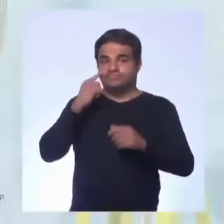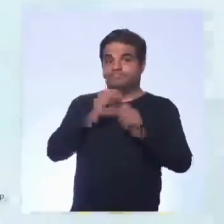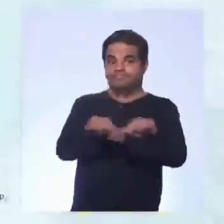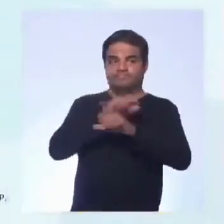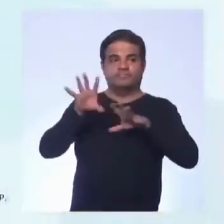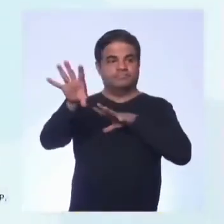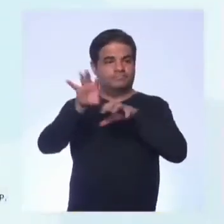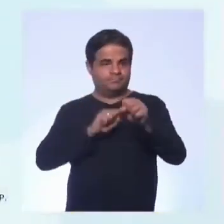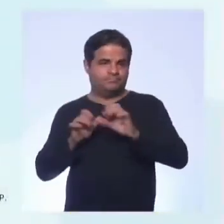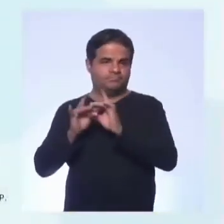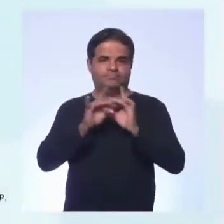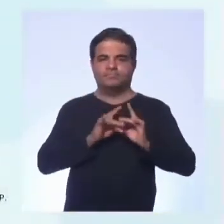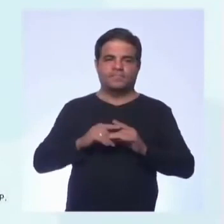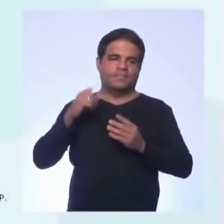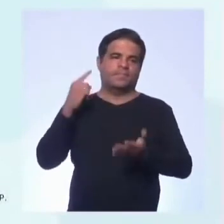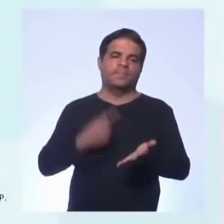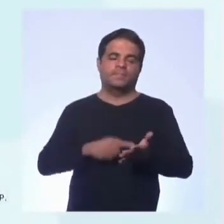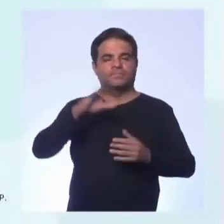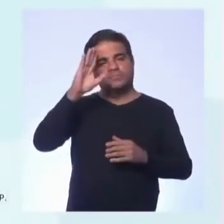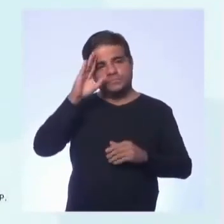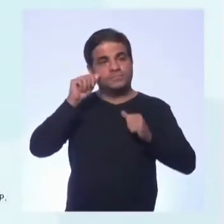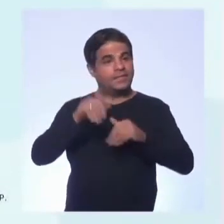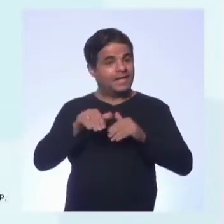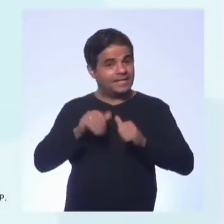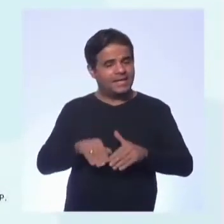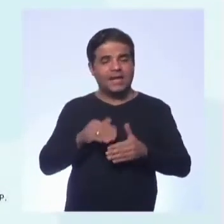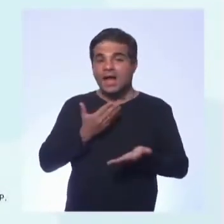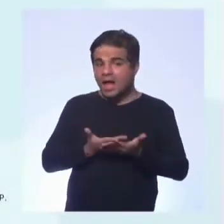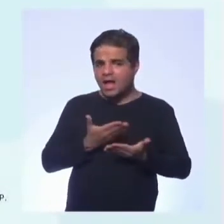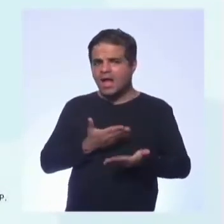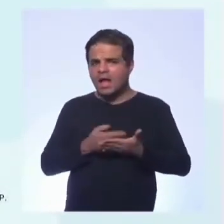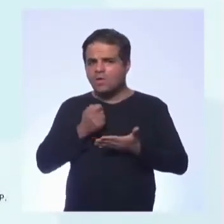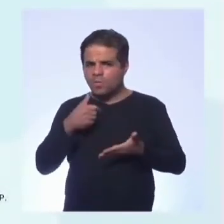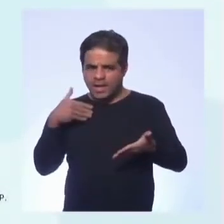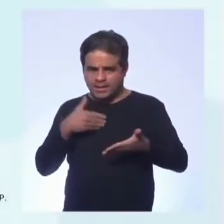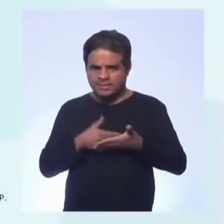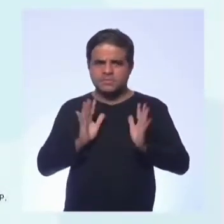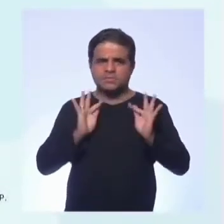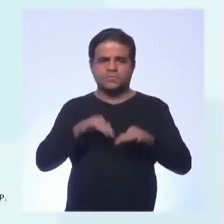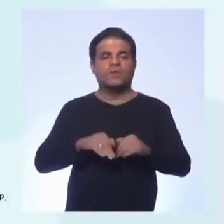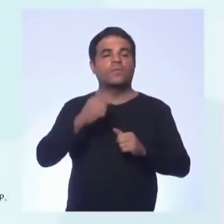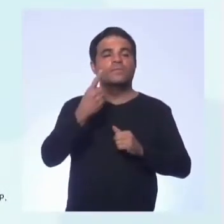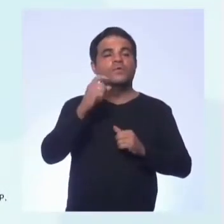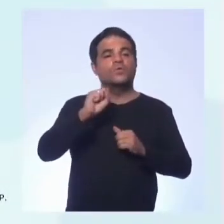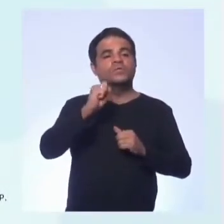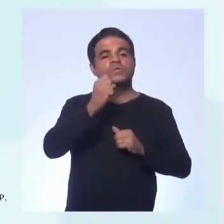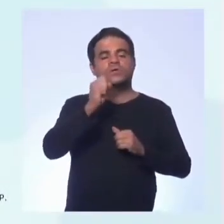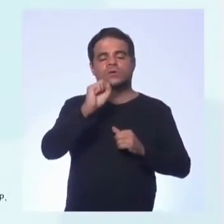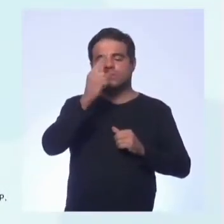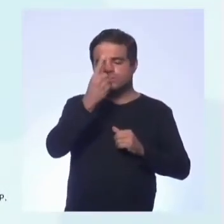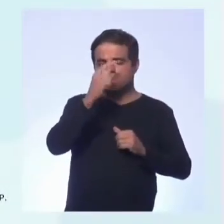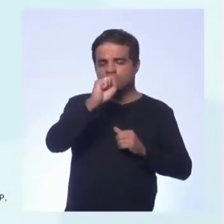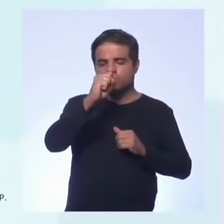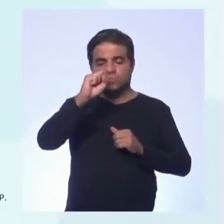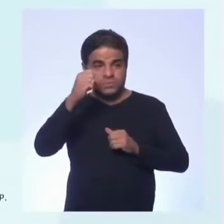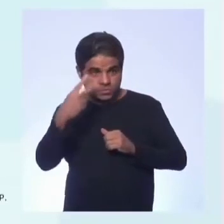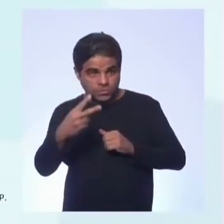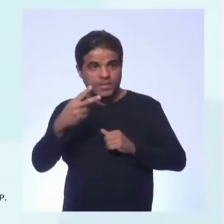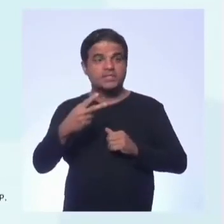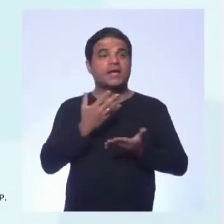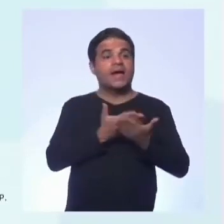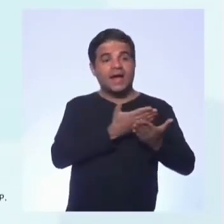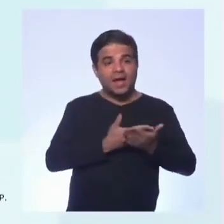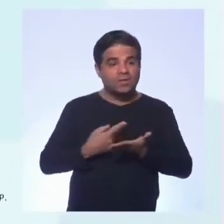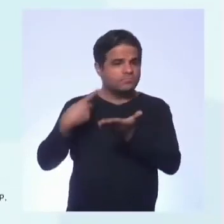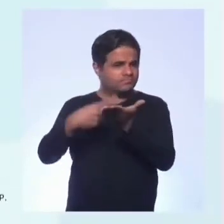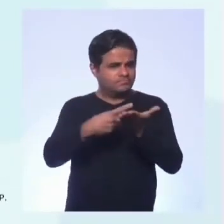formação das alianças militares, a aula já está no final. Em 1882, a Alemanha estabelece